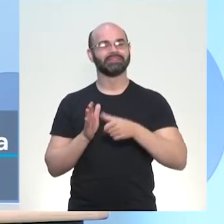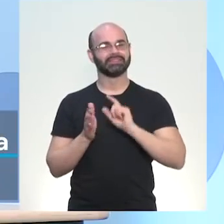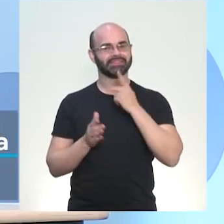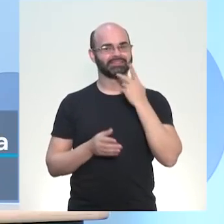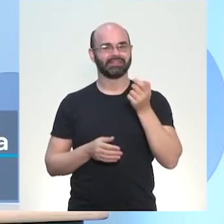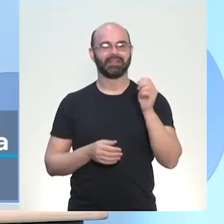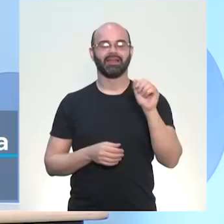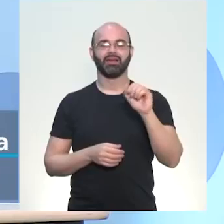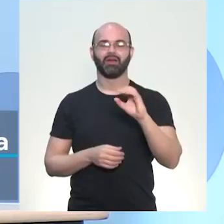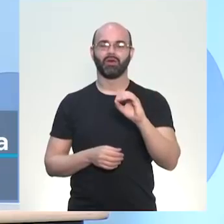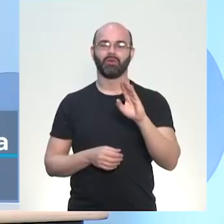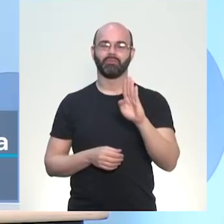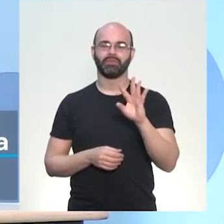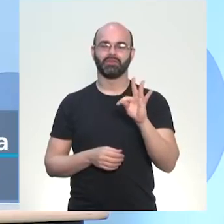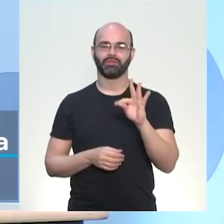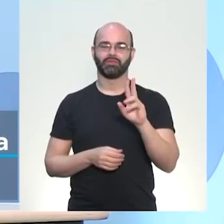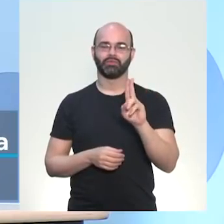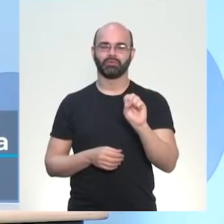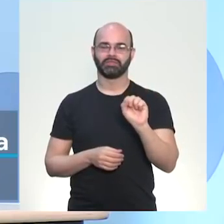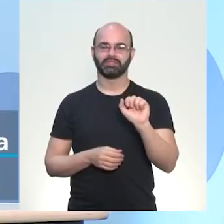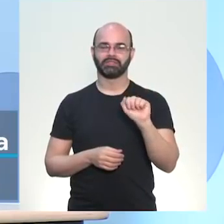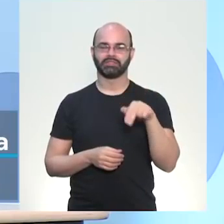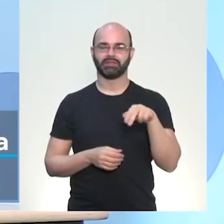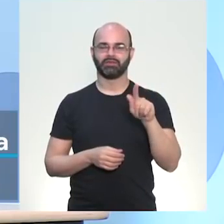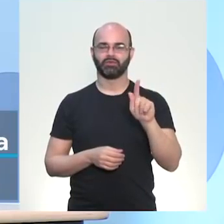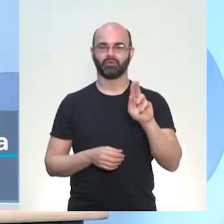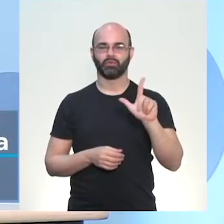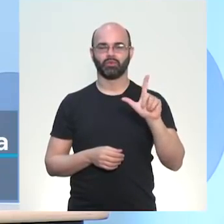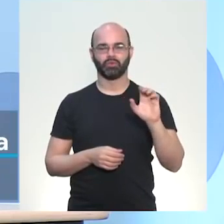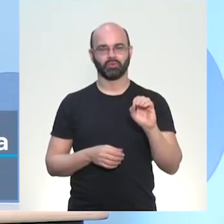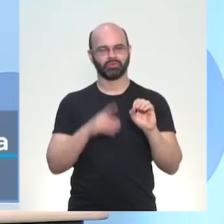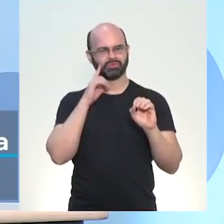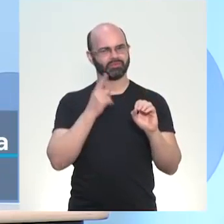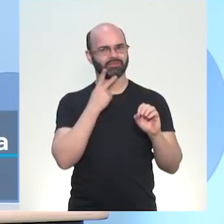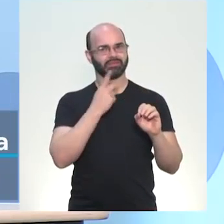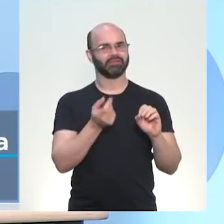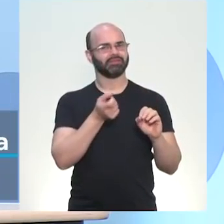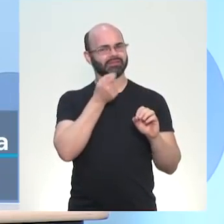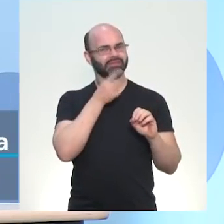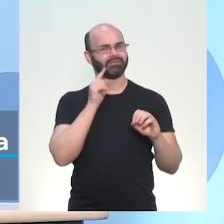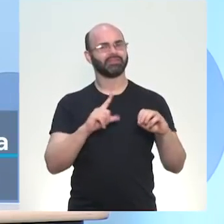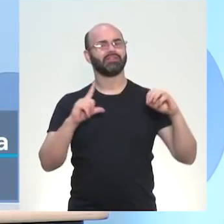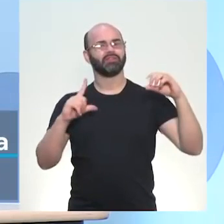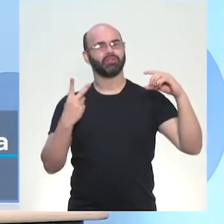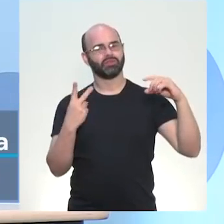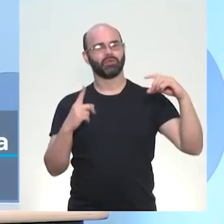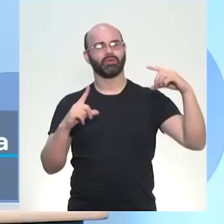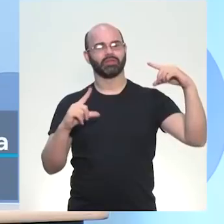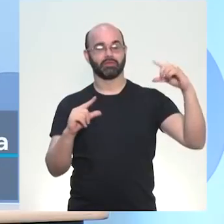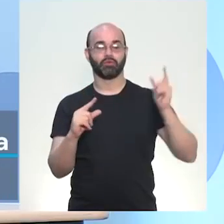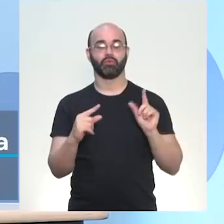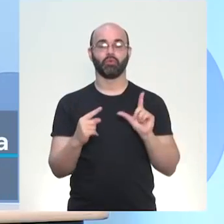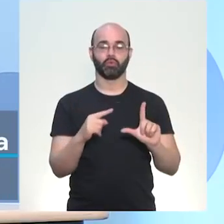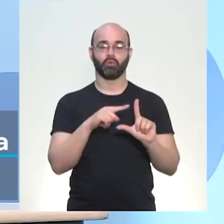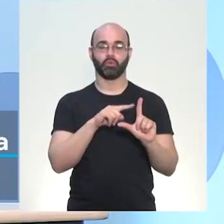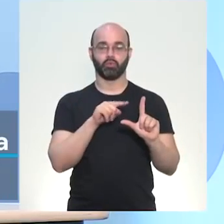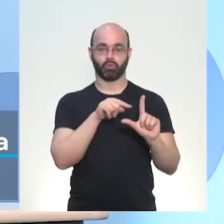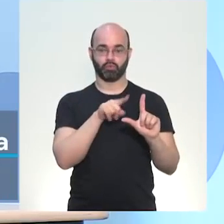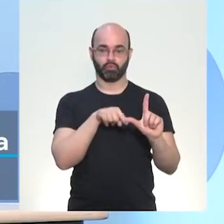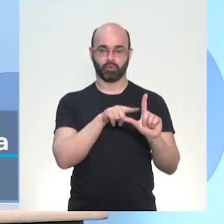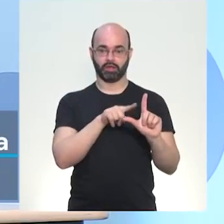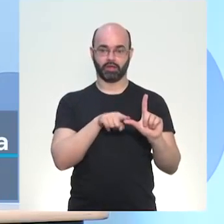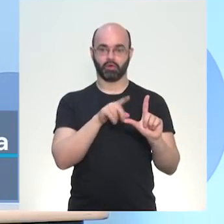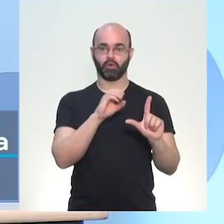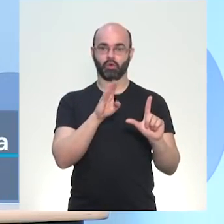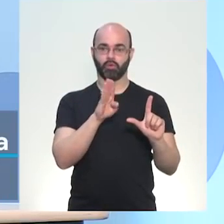né? O obtusângulo tem um ângulo obtuso e dois ângulos agudos. Isso Não é mesmo. possível ele ter um ângulo obtuso